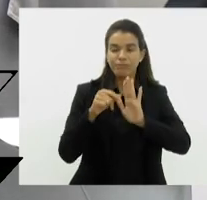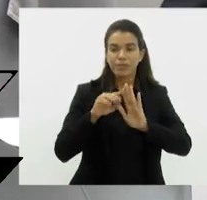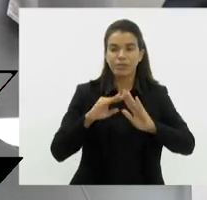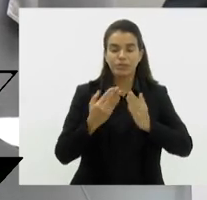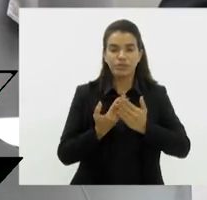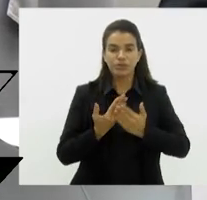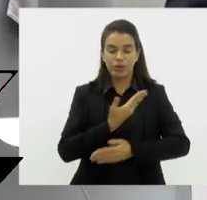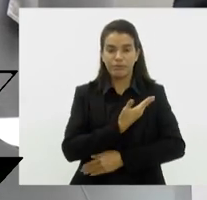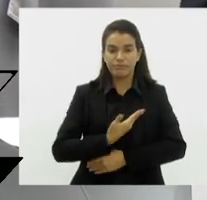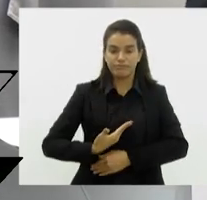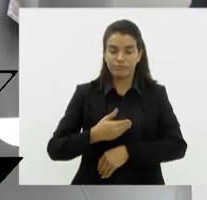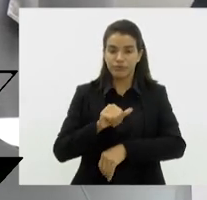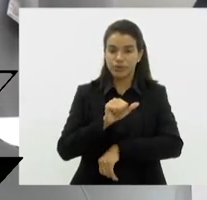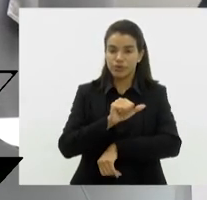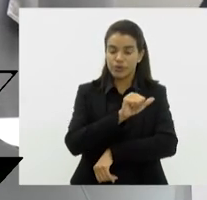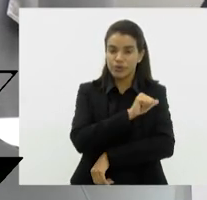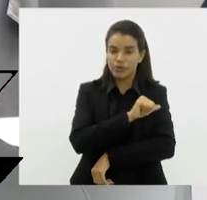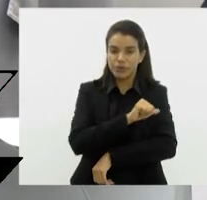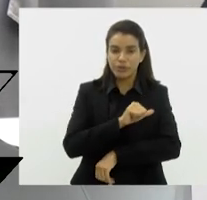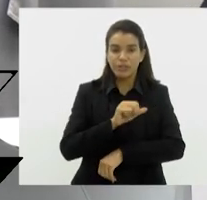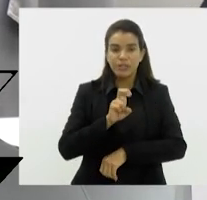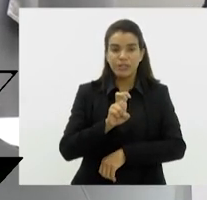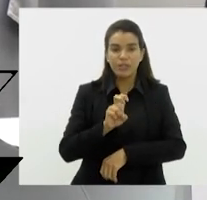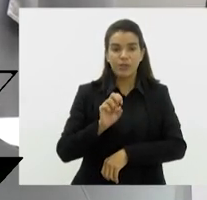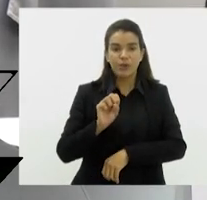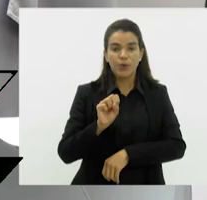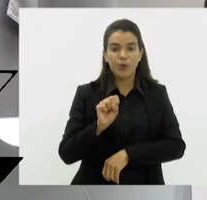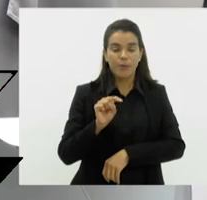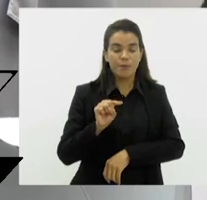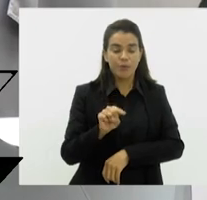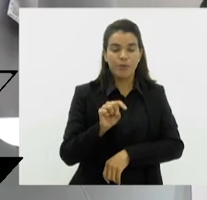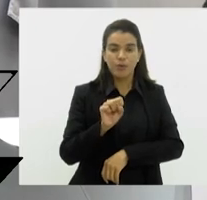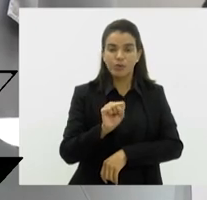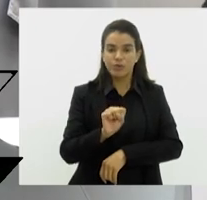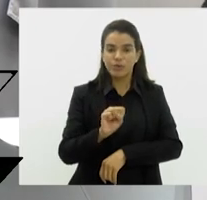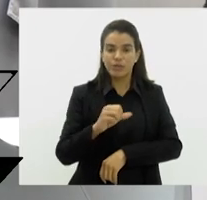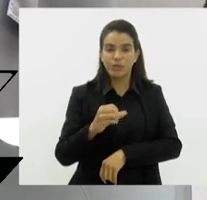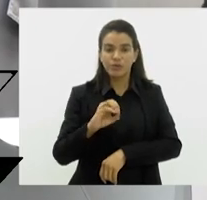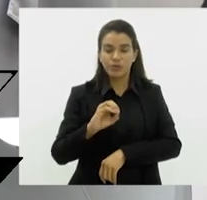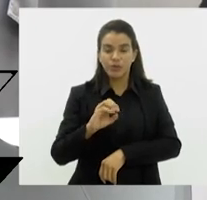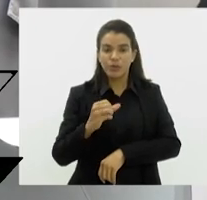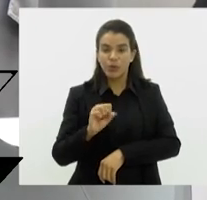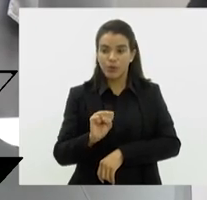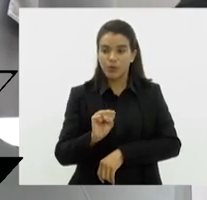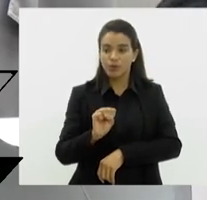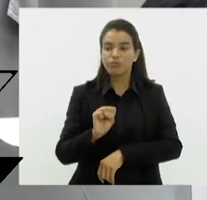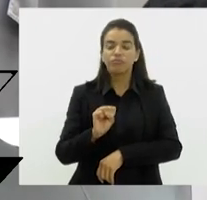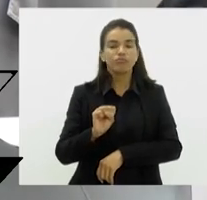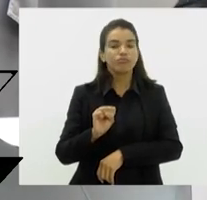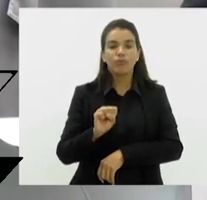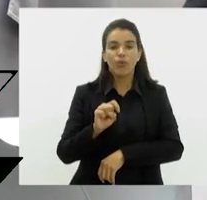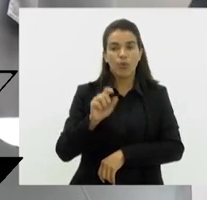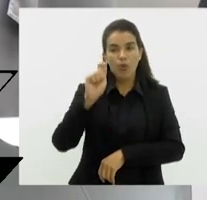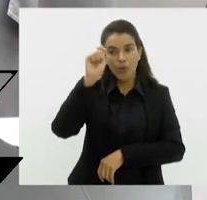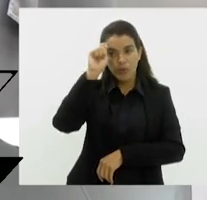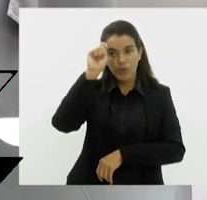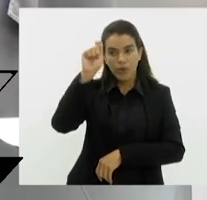fluminense e altera a Lei 5.808, de 11 de janeiro de 2005, cujos autores